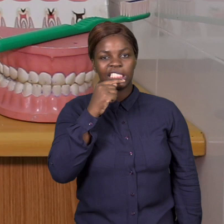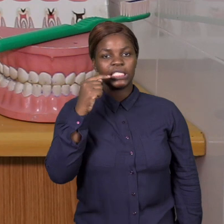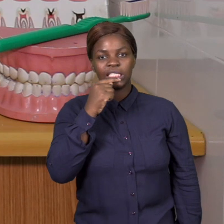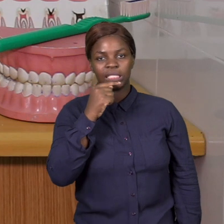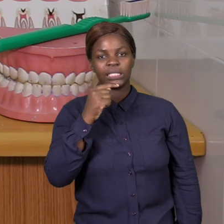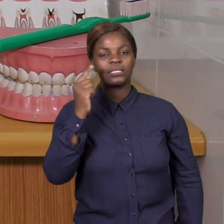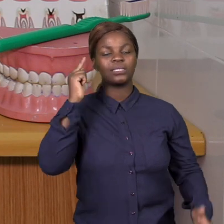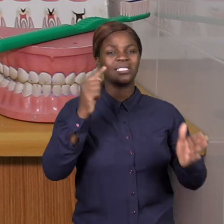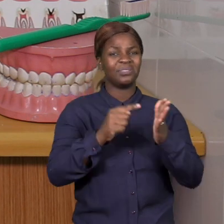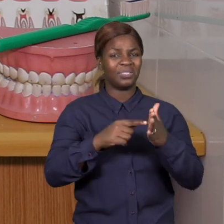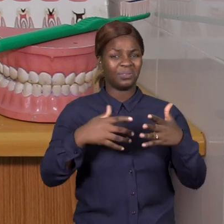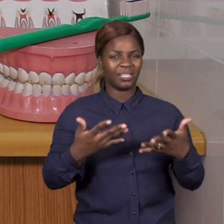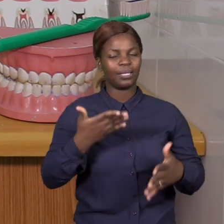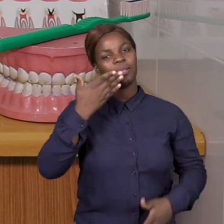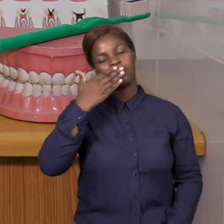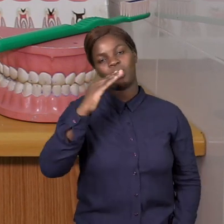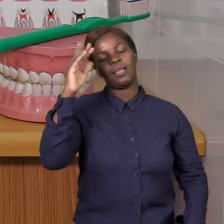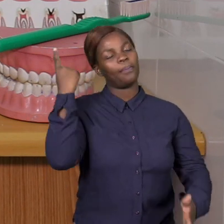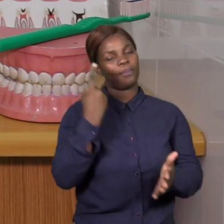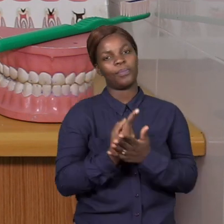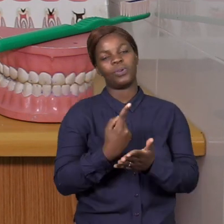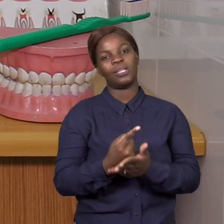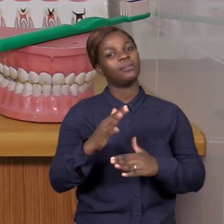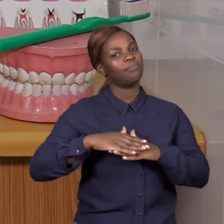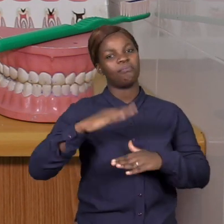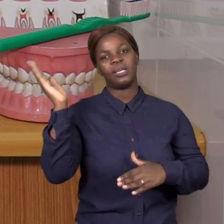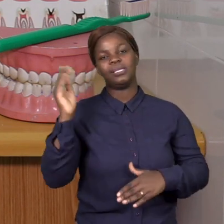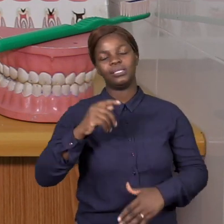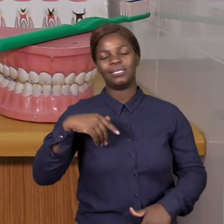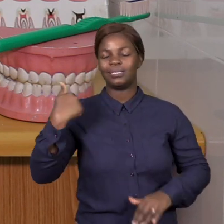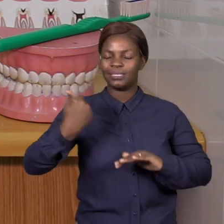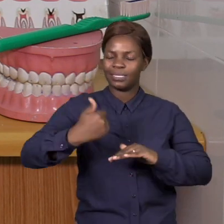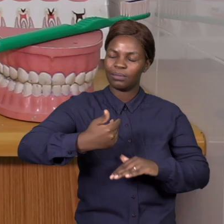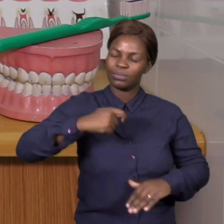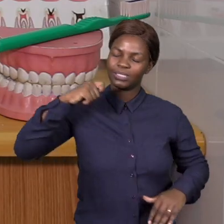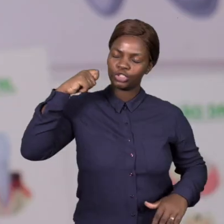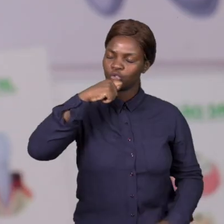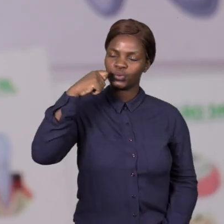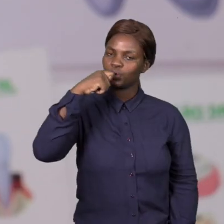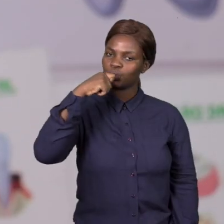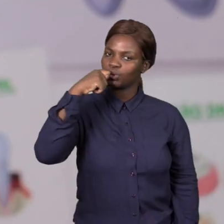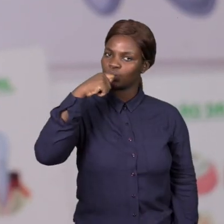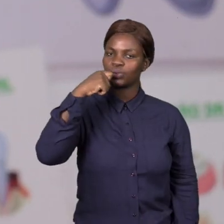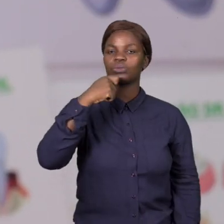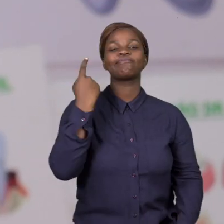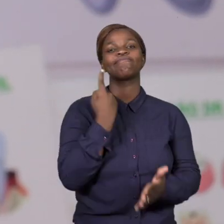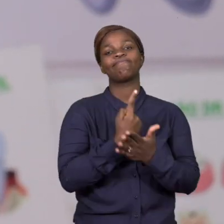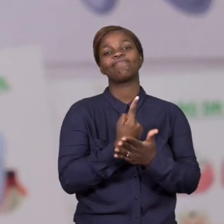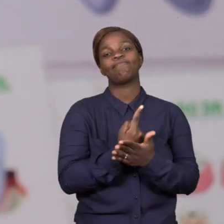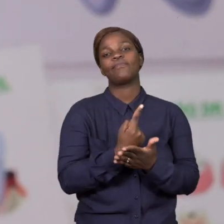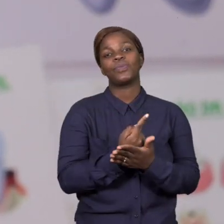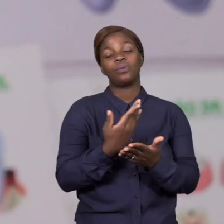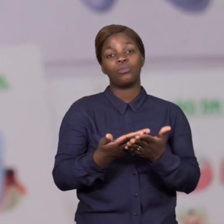não diria a principal, mas é a melhor maneira de nós removermos todos os